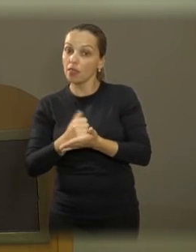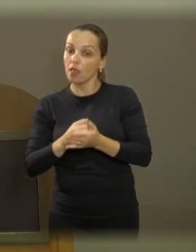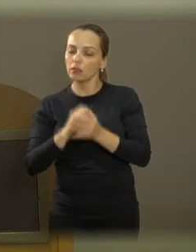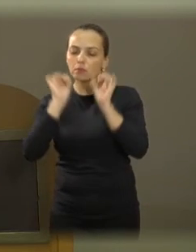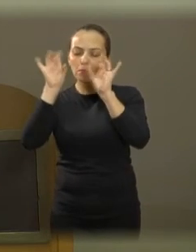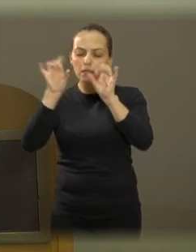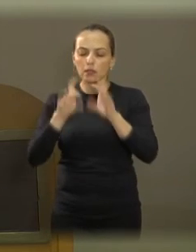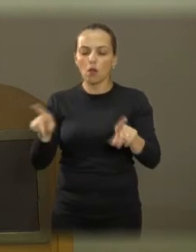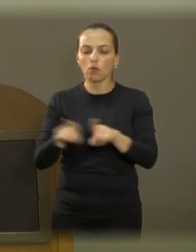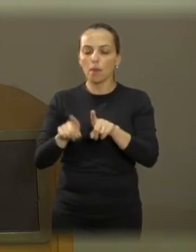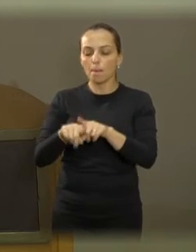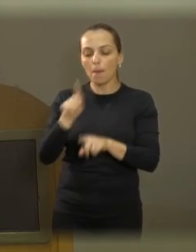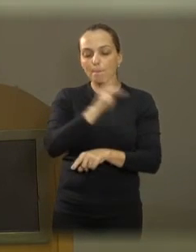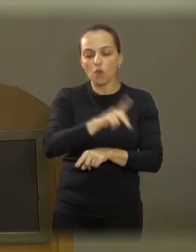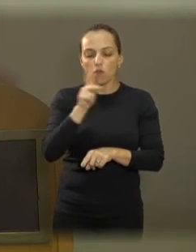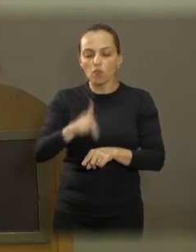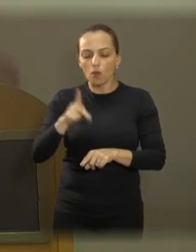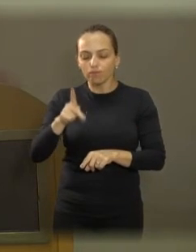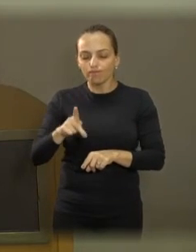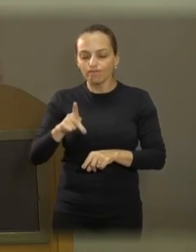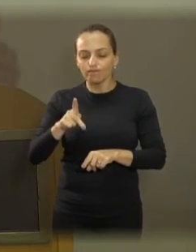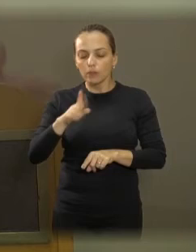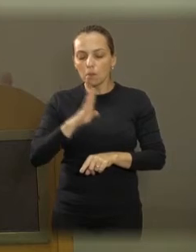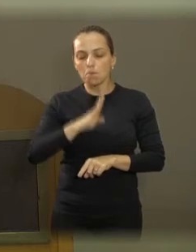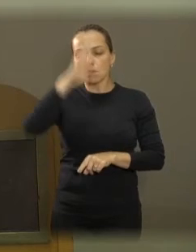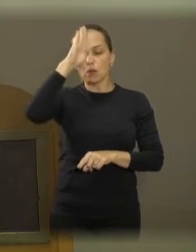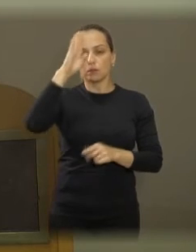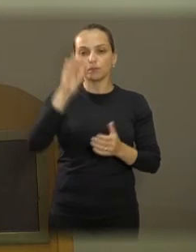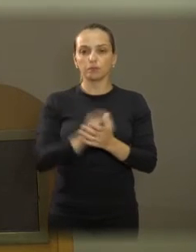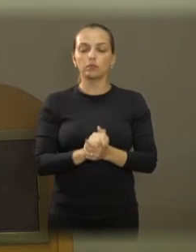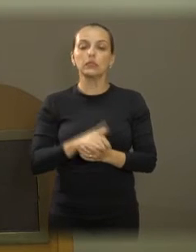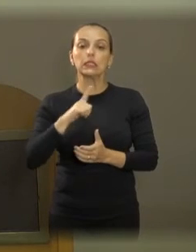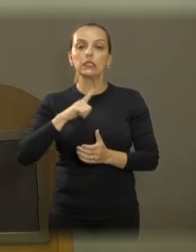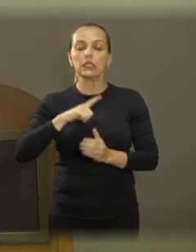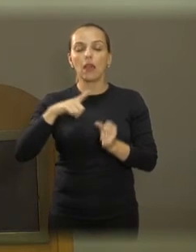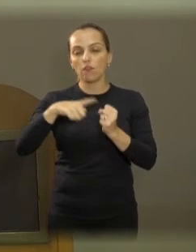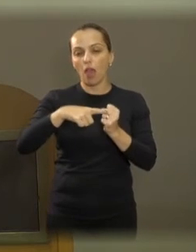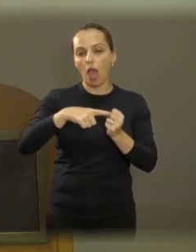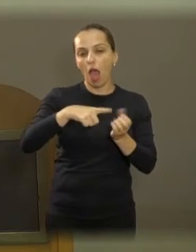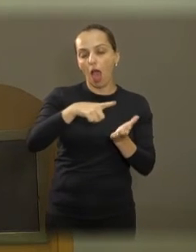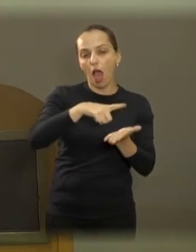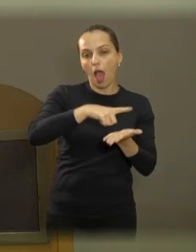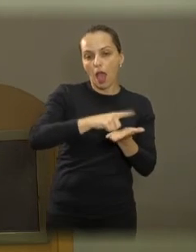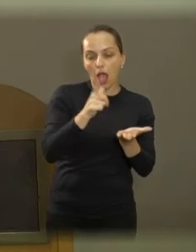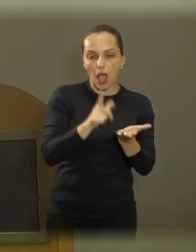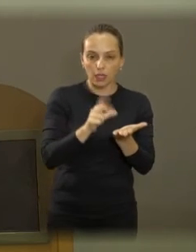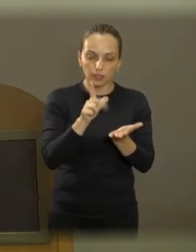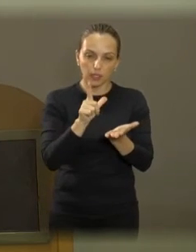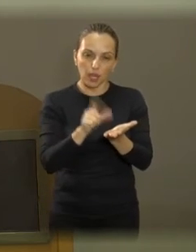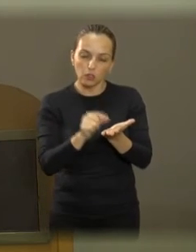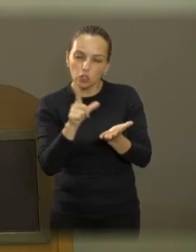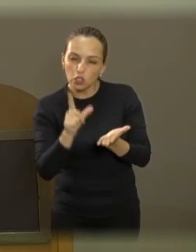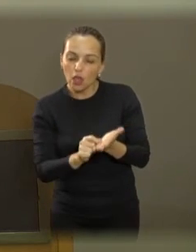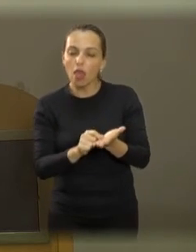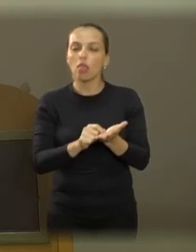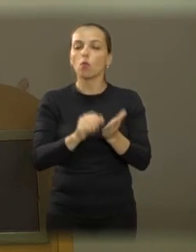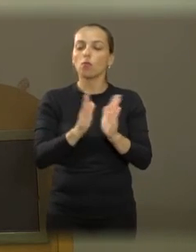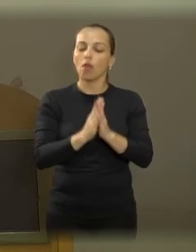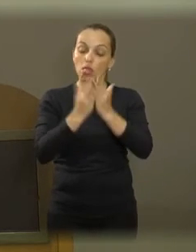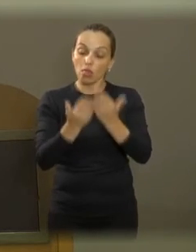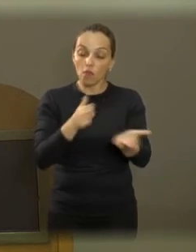Unesp. Autor de centenas de artigos, livros publicados. Com sua atuação na